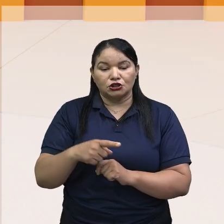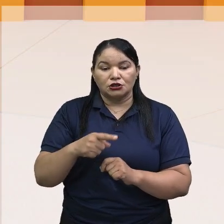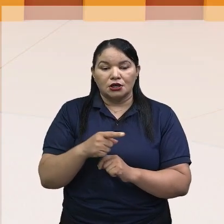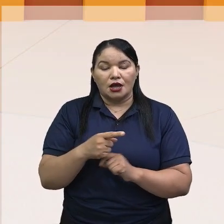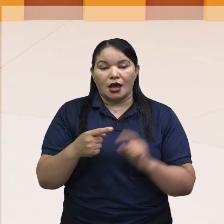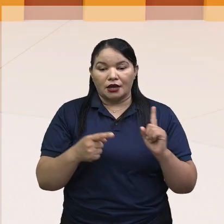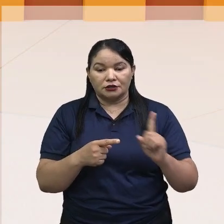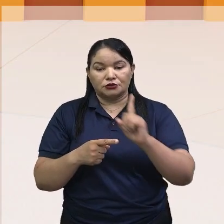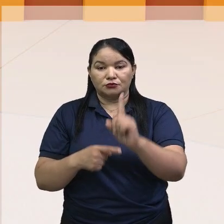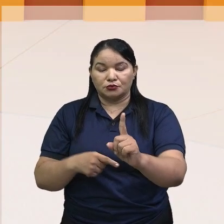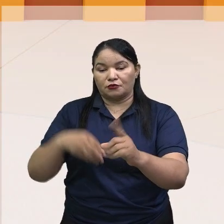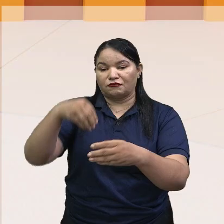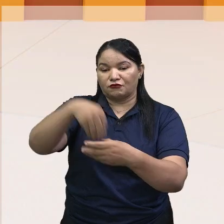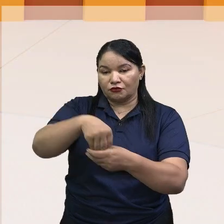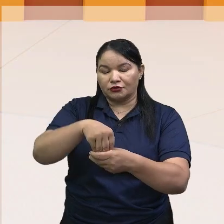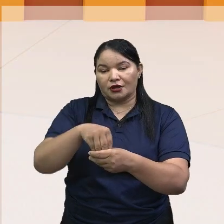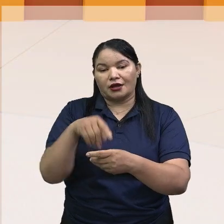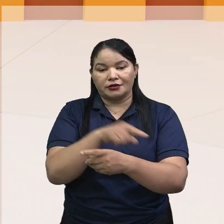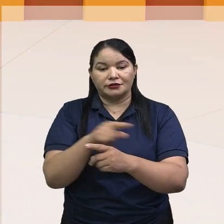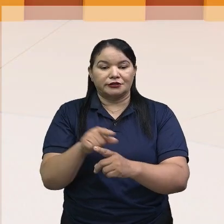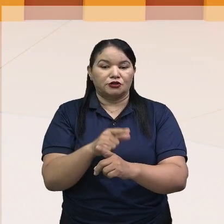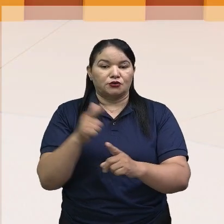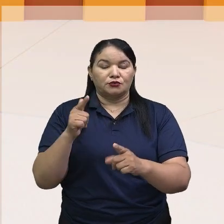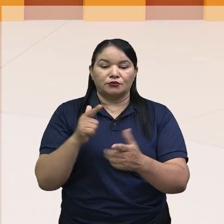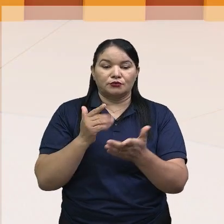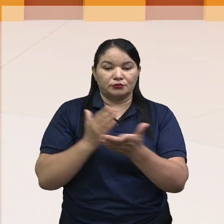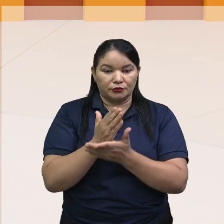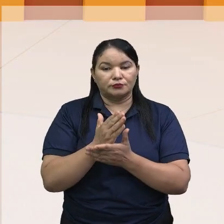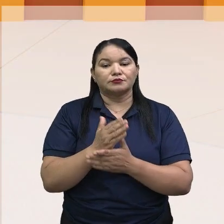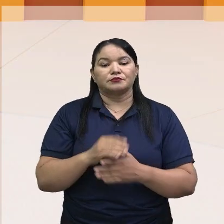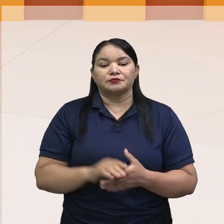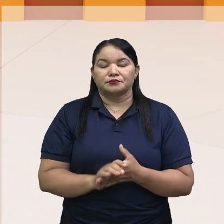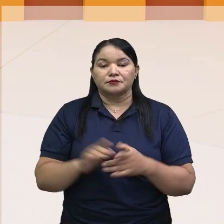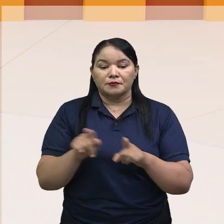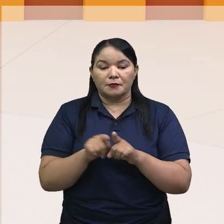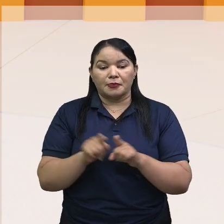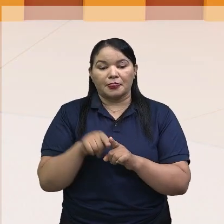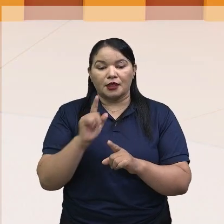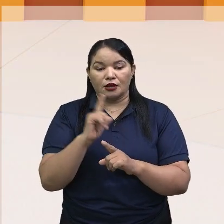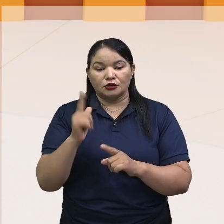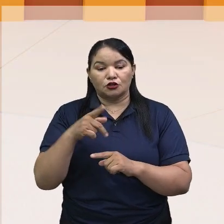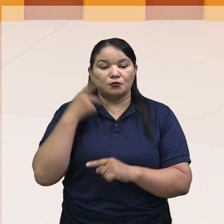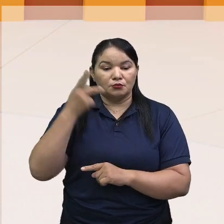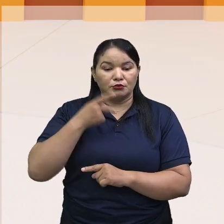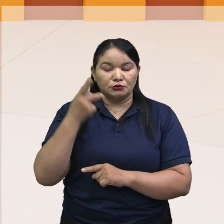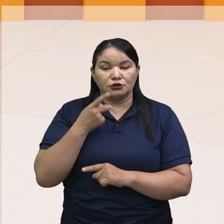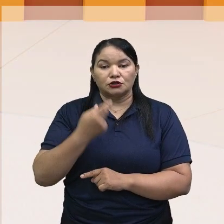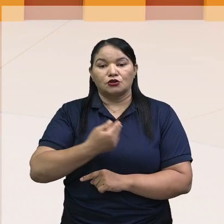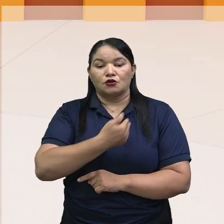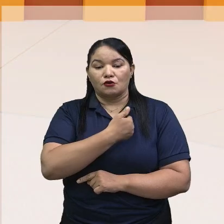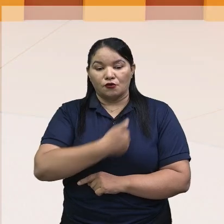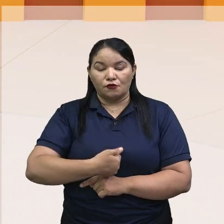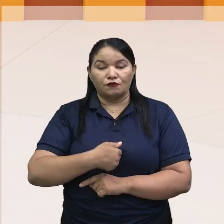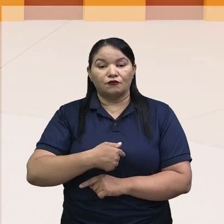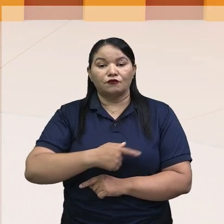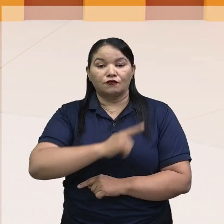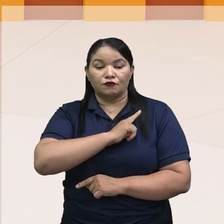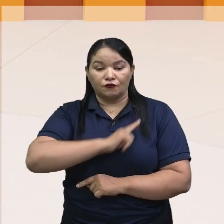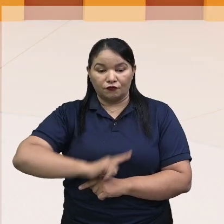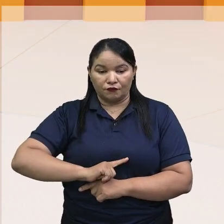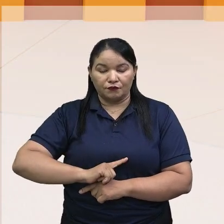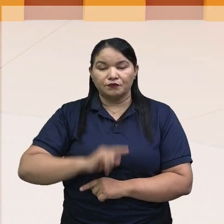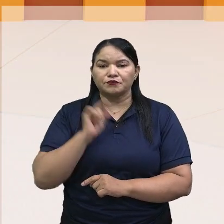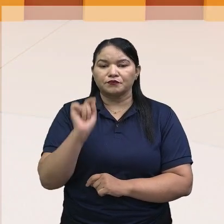fosse eleito. E nesse sistema, a gente tem a chamada política dos governadores, né? Os